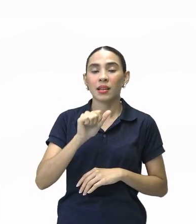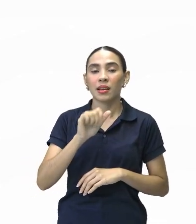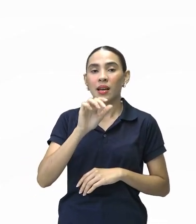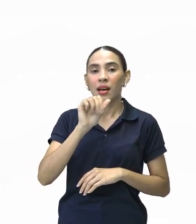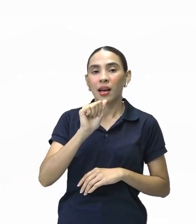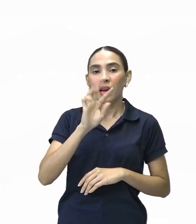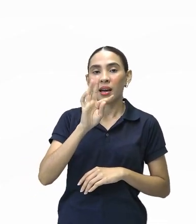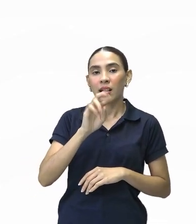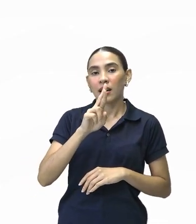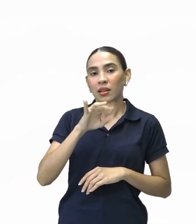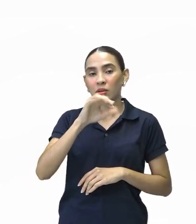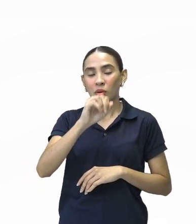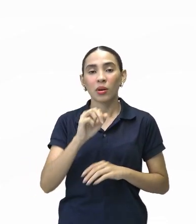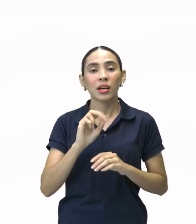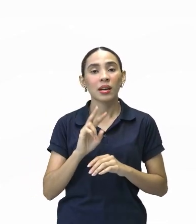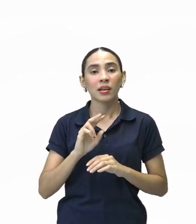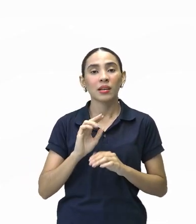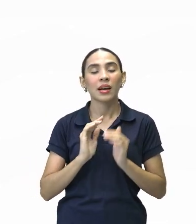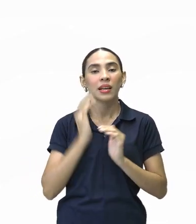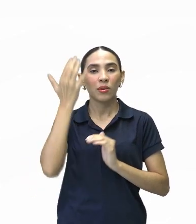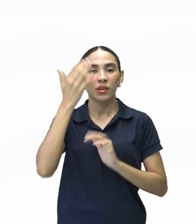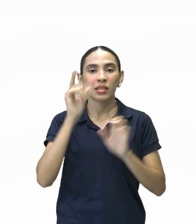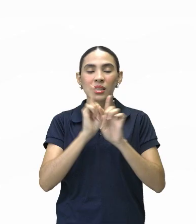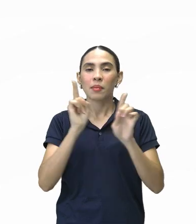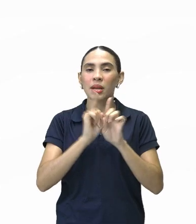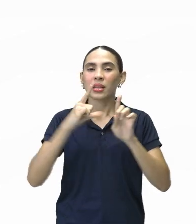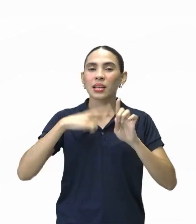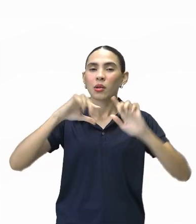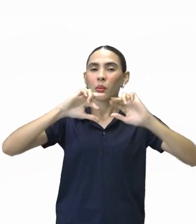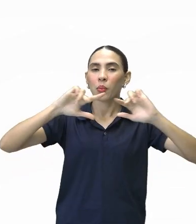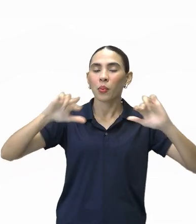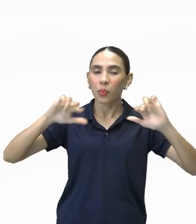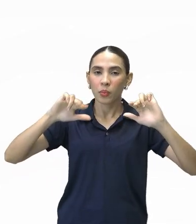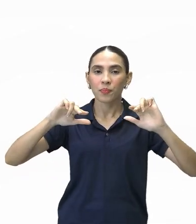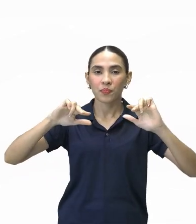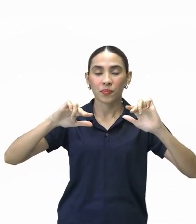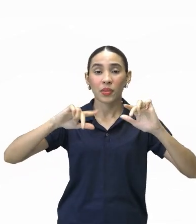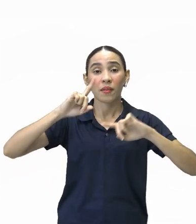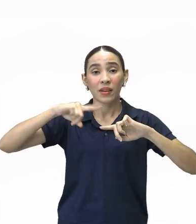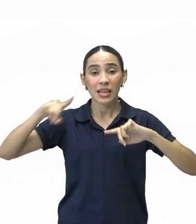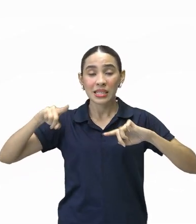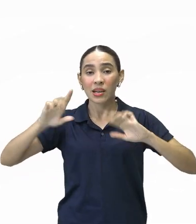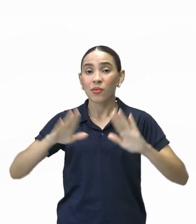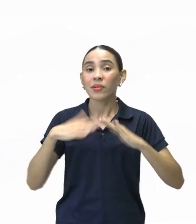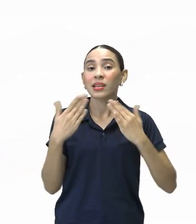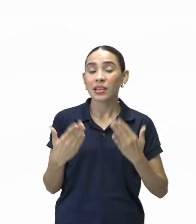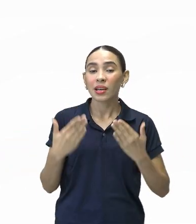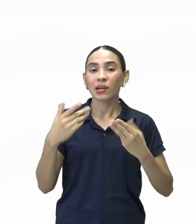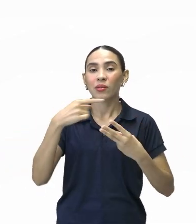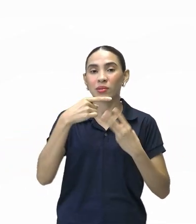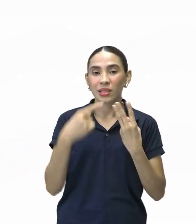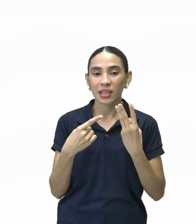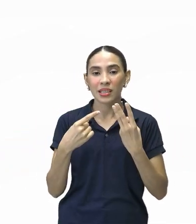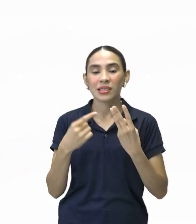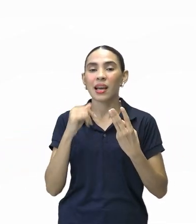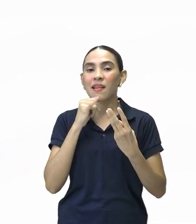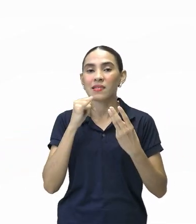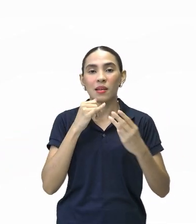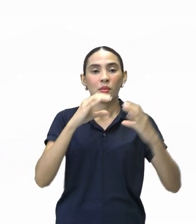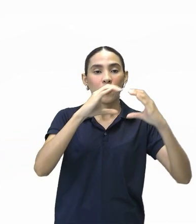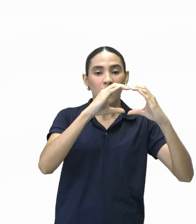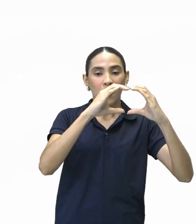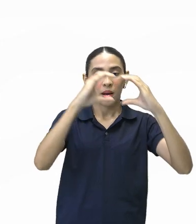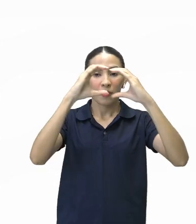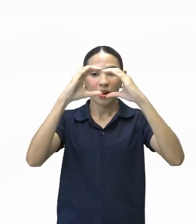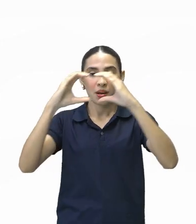ocorrem, trazendo aí uma enorme fonte de variação. Então, essas três